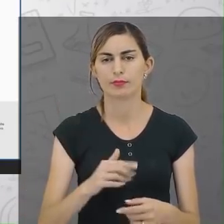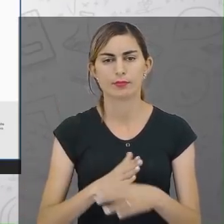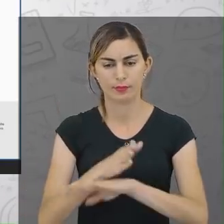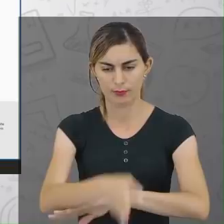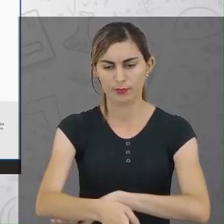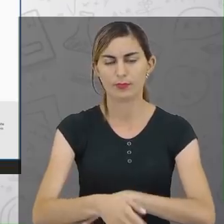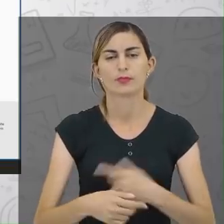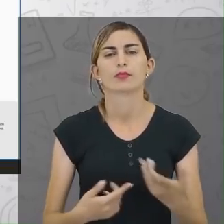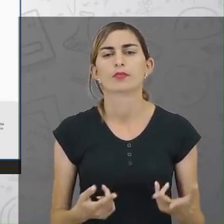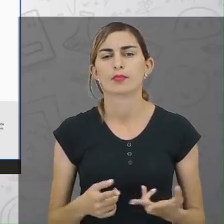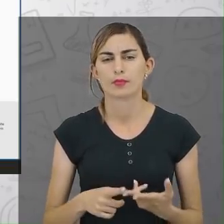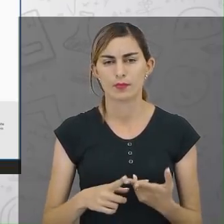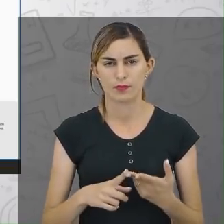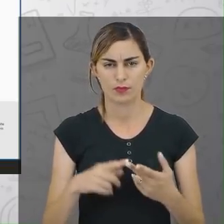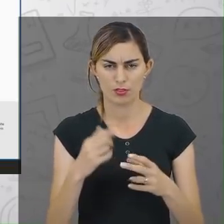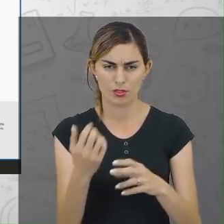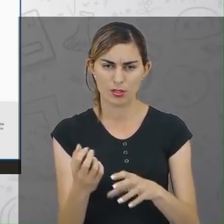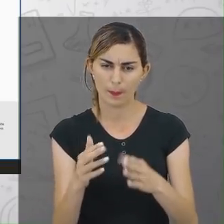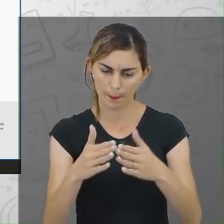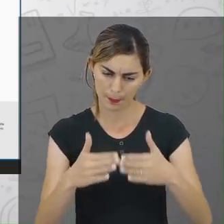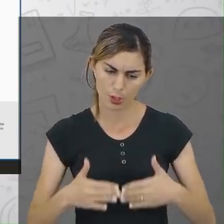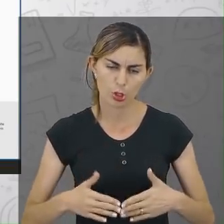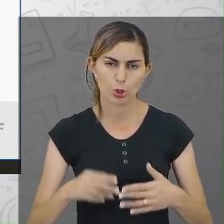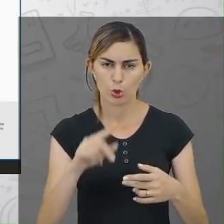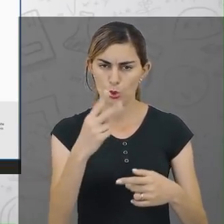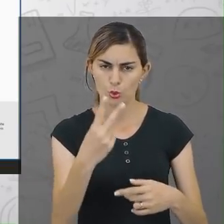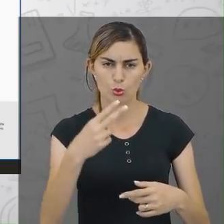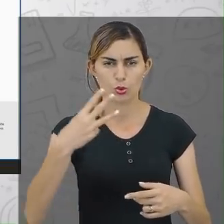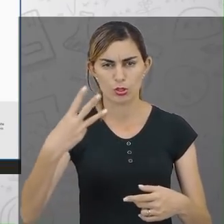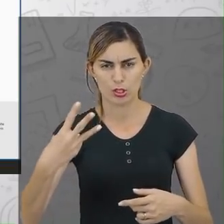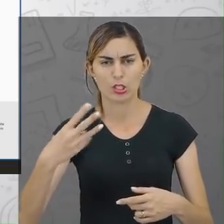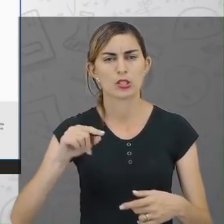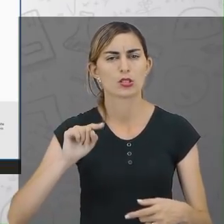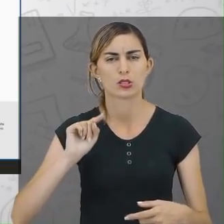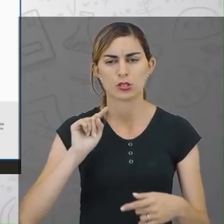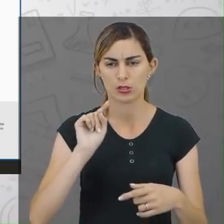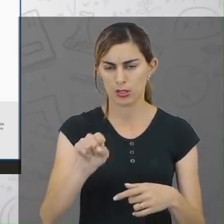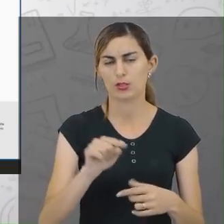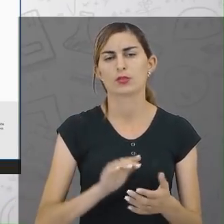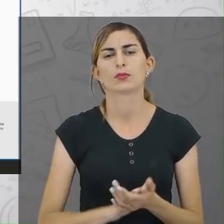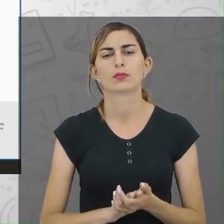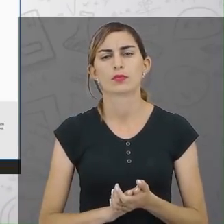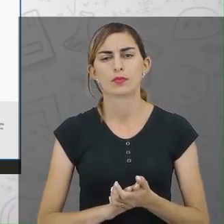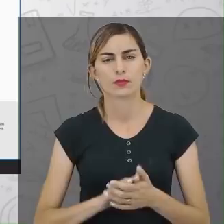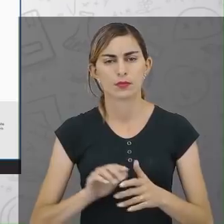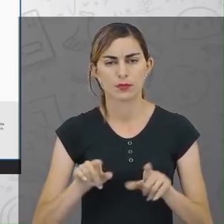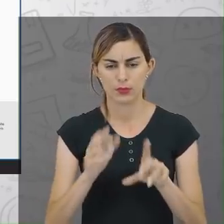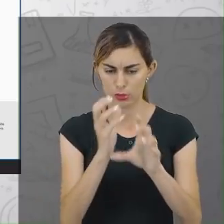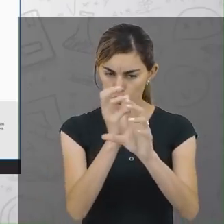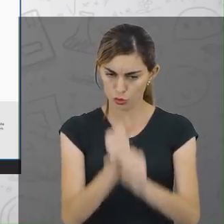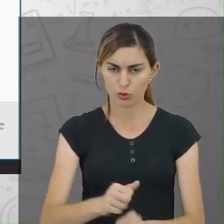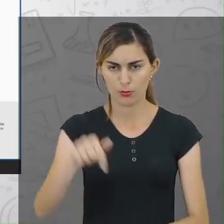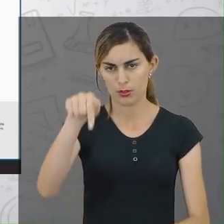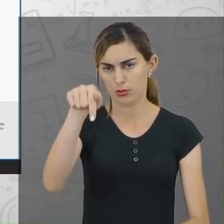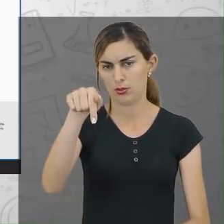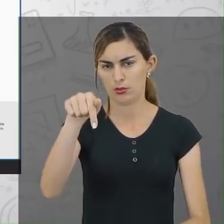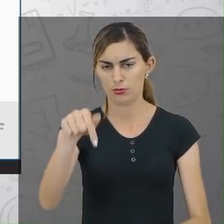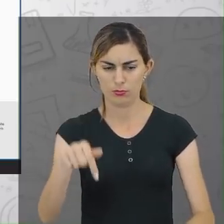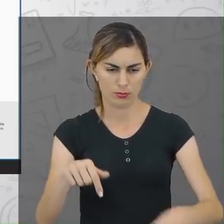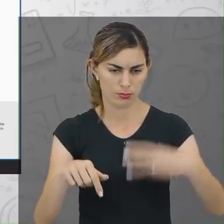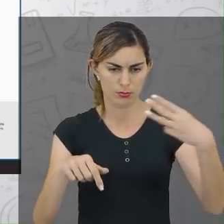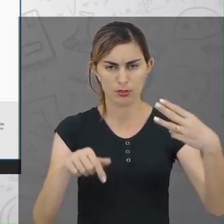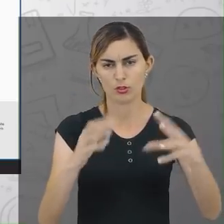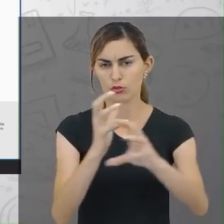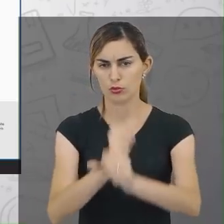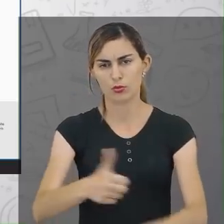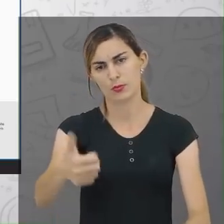Ele está solicitando o valor da número 2. 3. Enter. A soma de 7 e